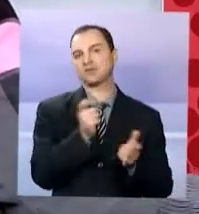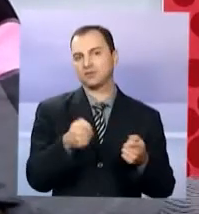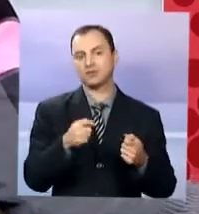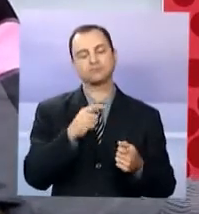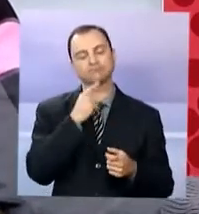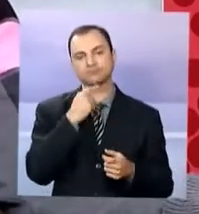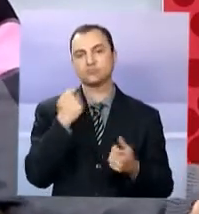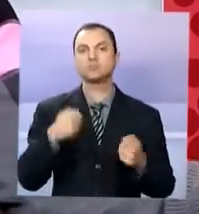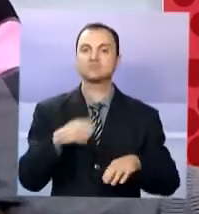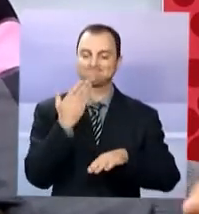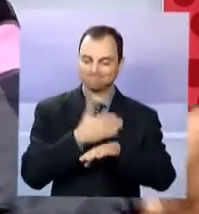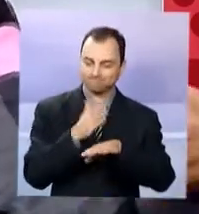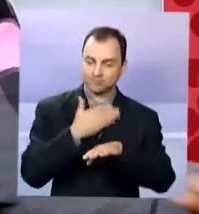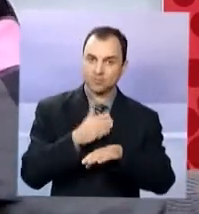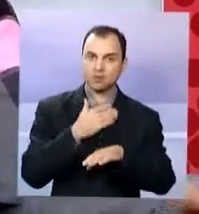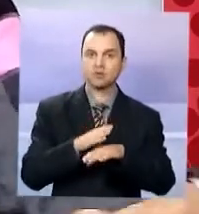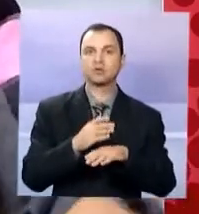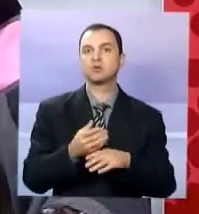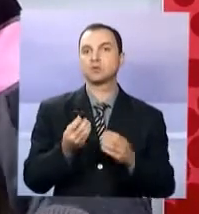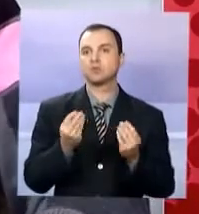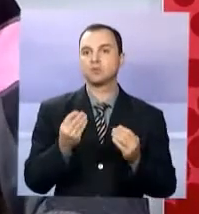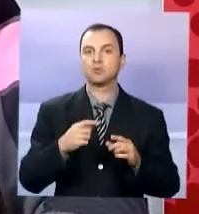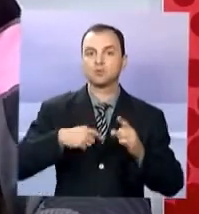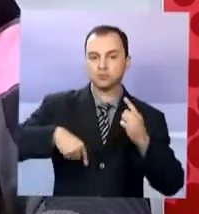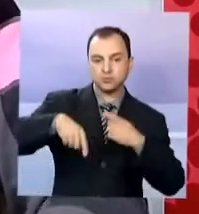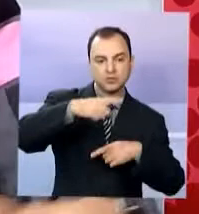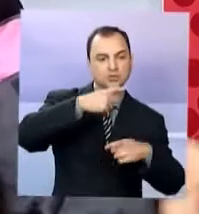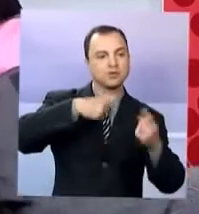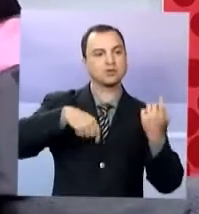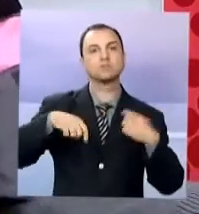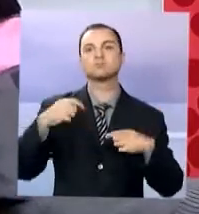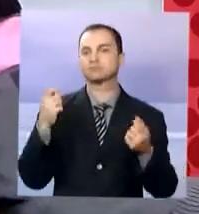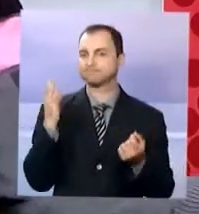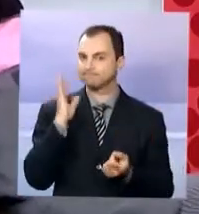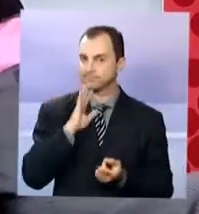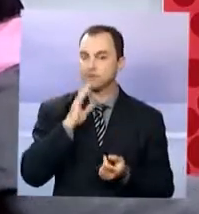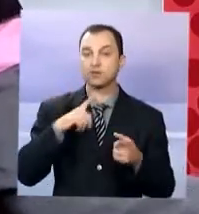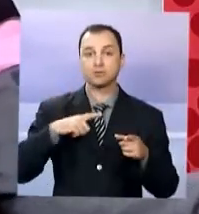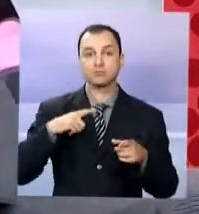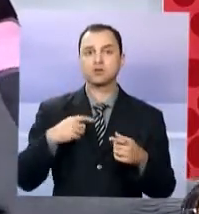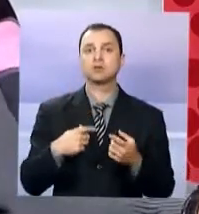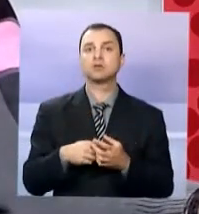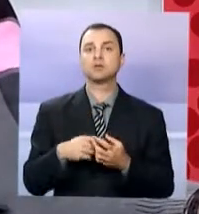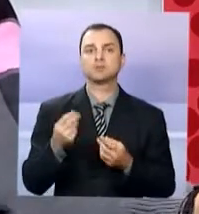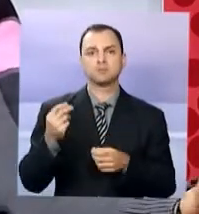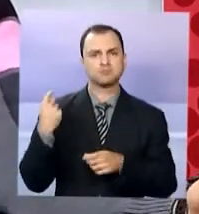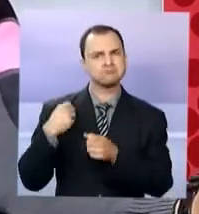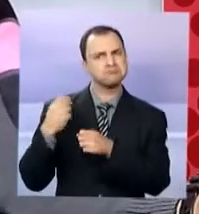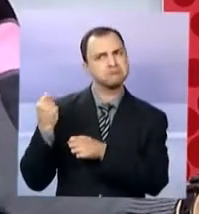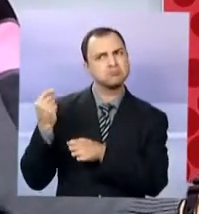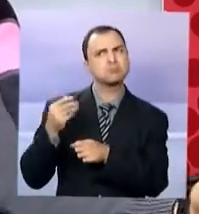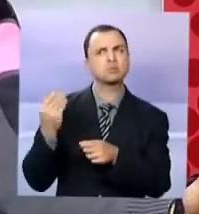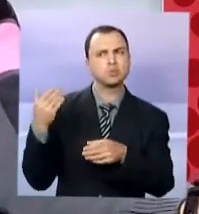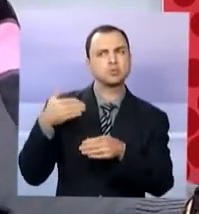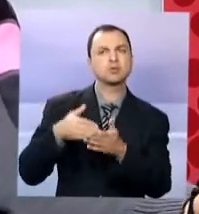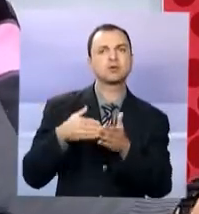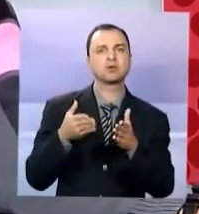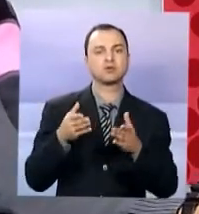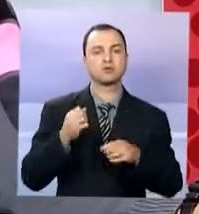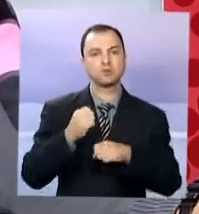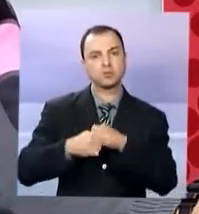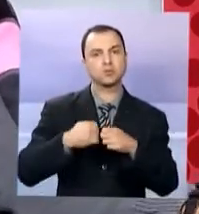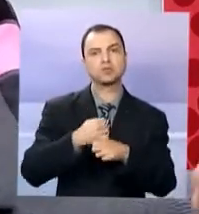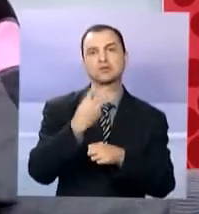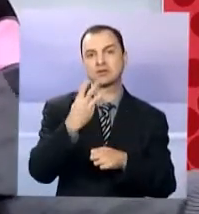não tem quem tem muitos treinamento nessa coisa de intercâmbio é muito interessante Então nós estamos tendo isso de um de um tempo para cá eu felizmente